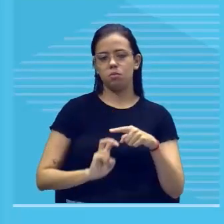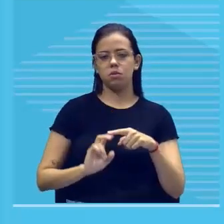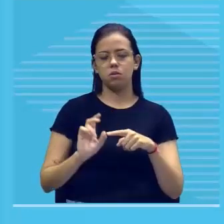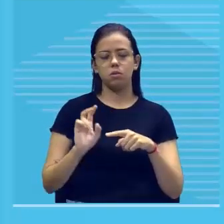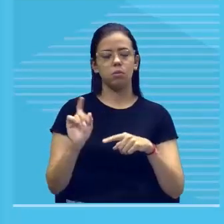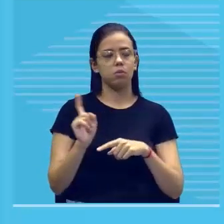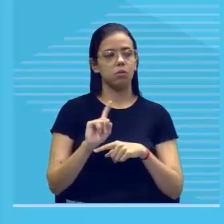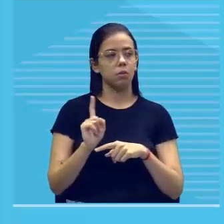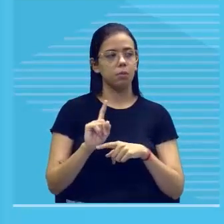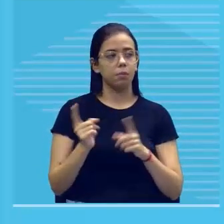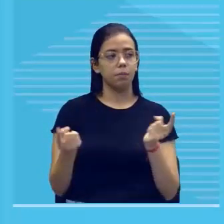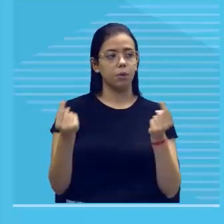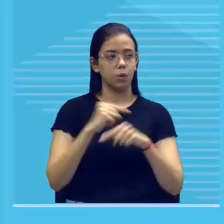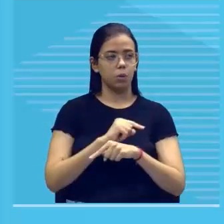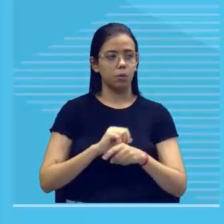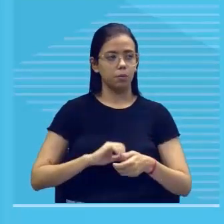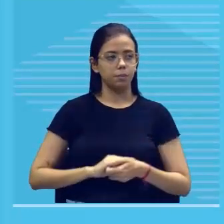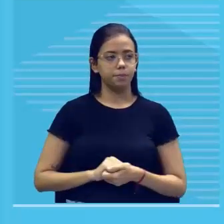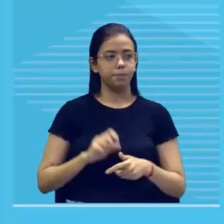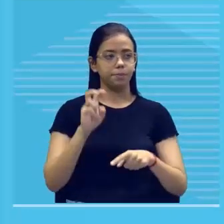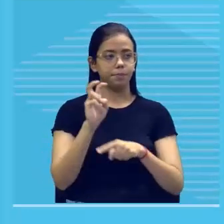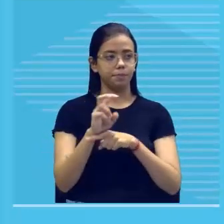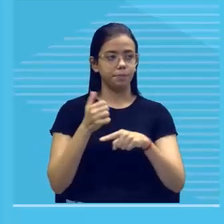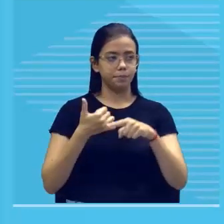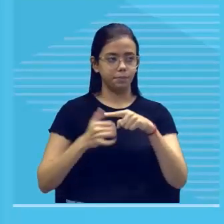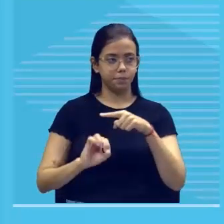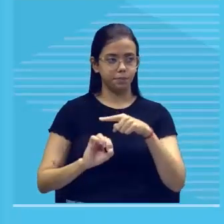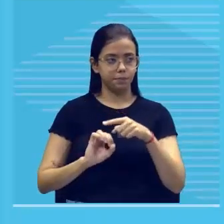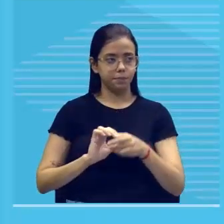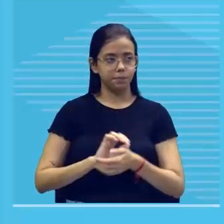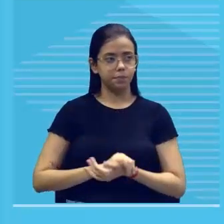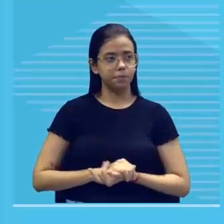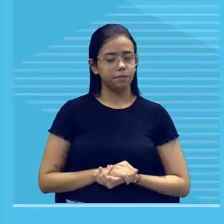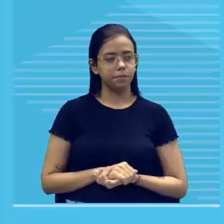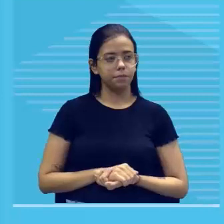horas em 5 dez